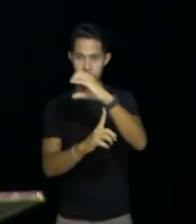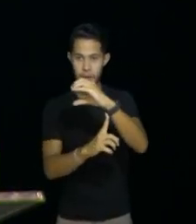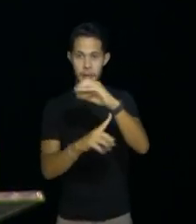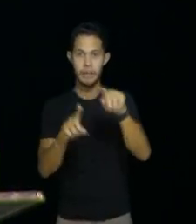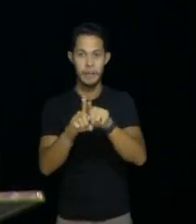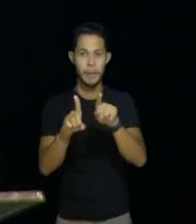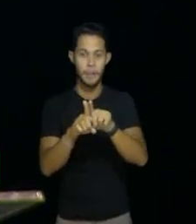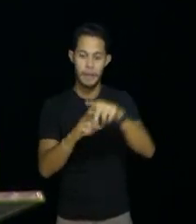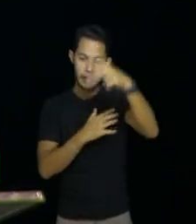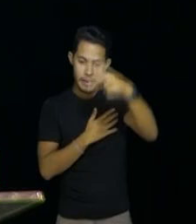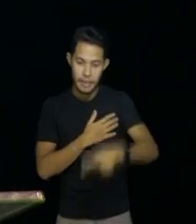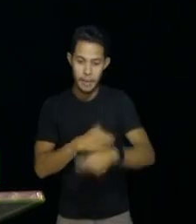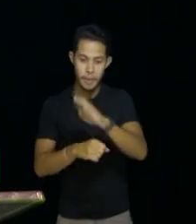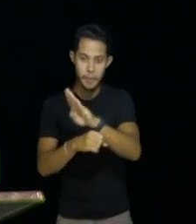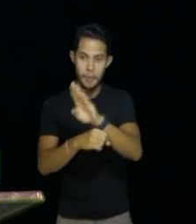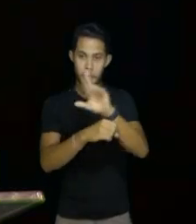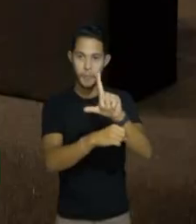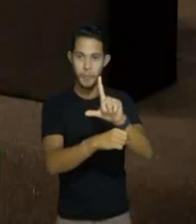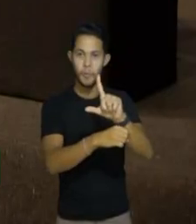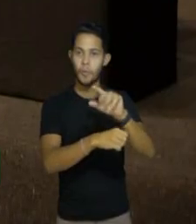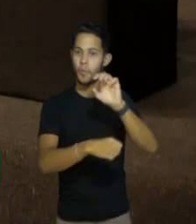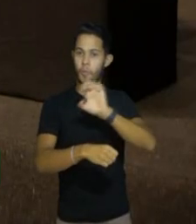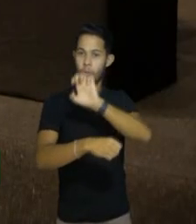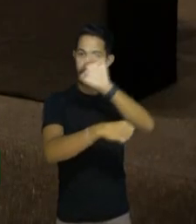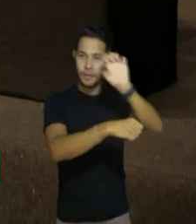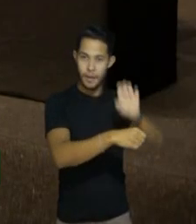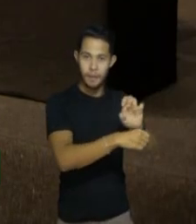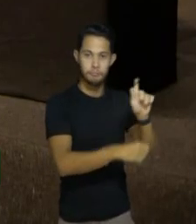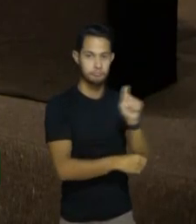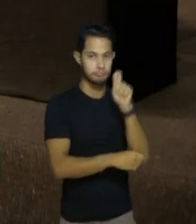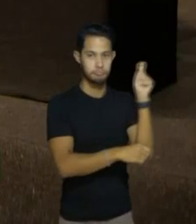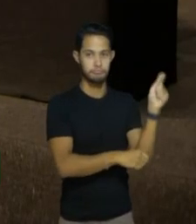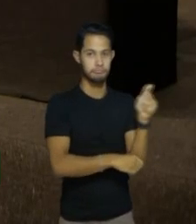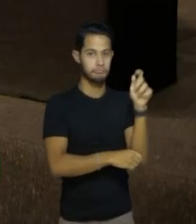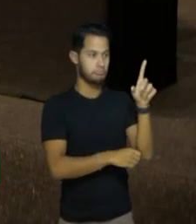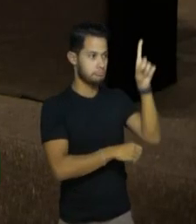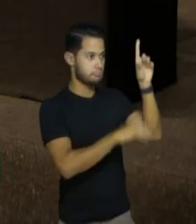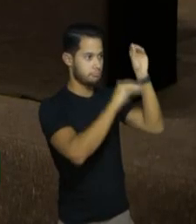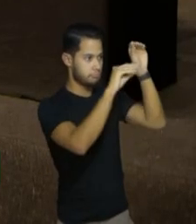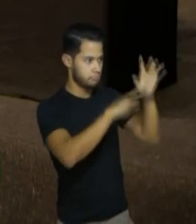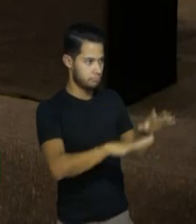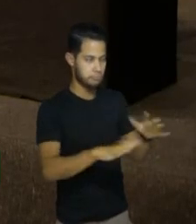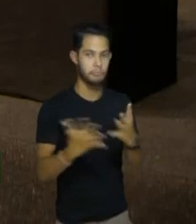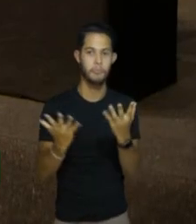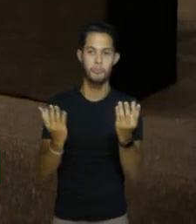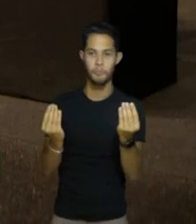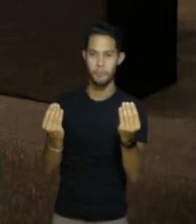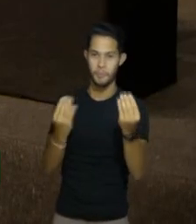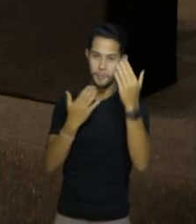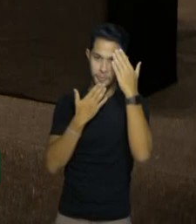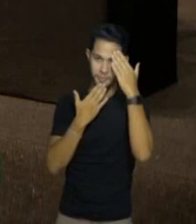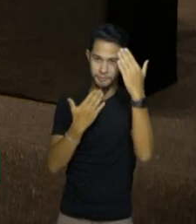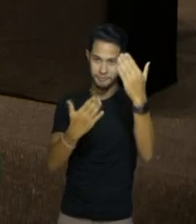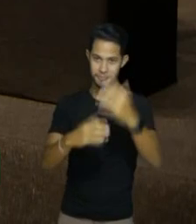Blumenau. Deus abençoe o estado do Rio Grande do Sul. Muito obrigado.